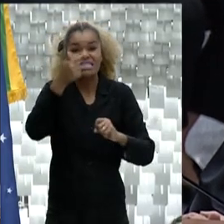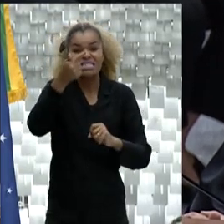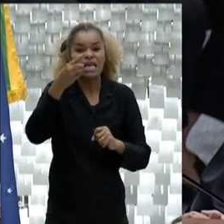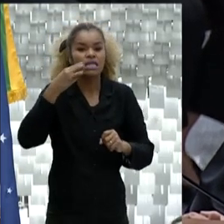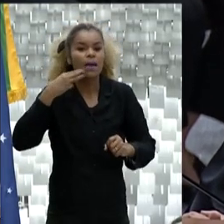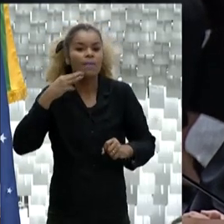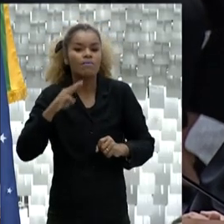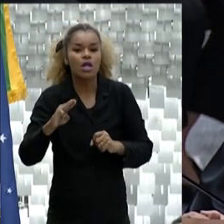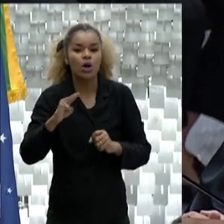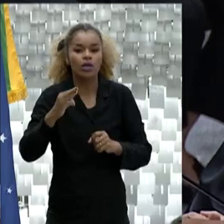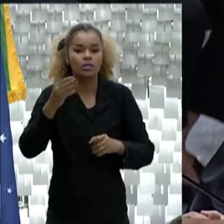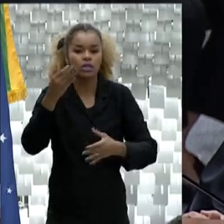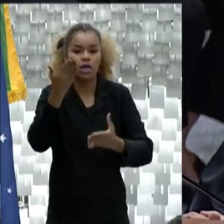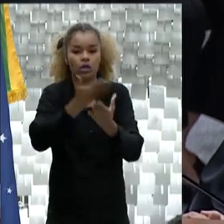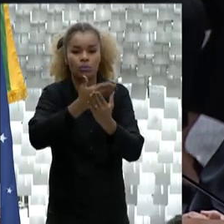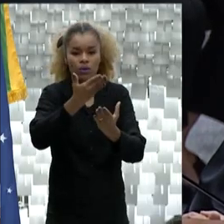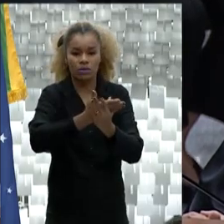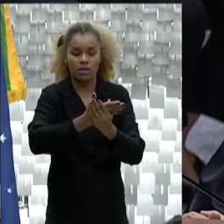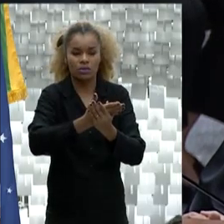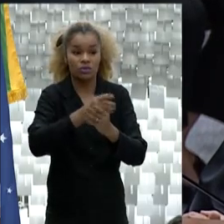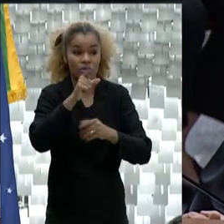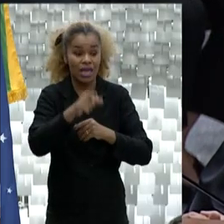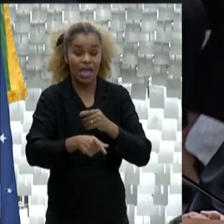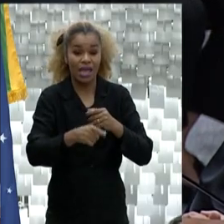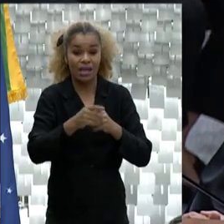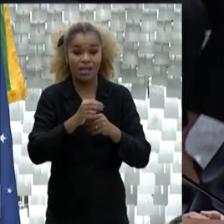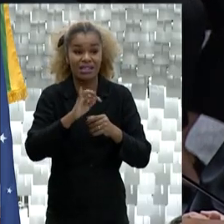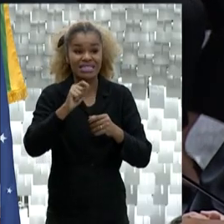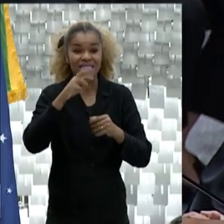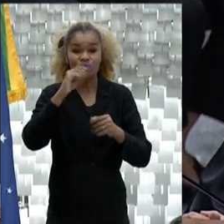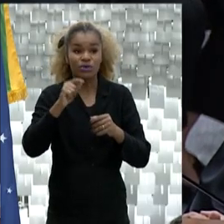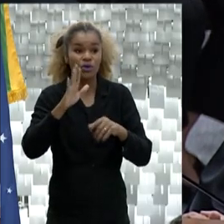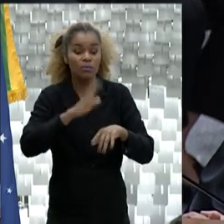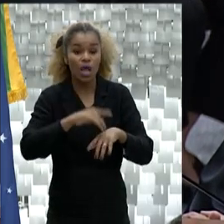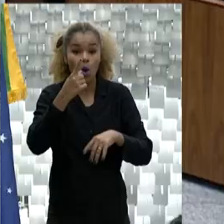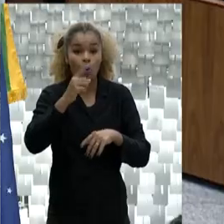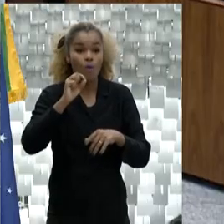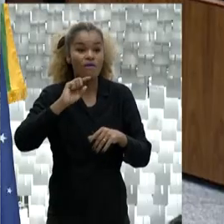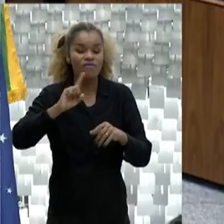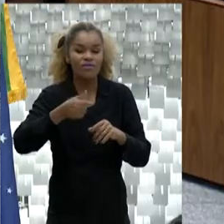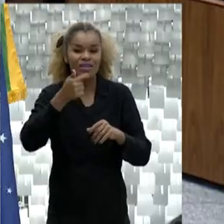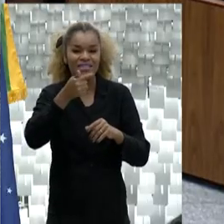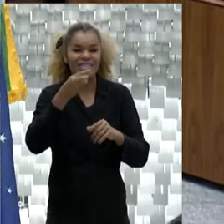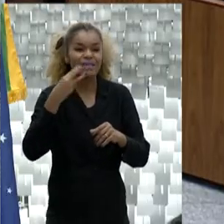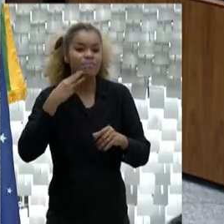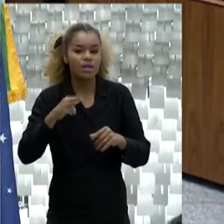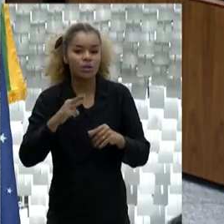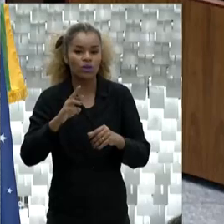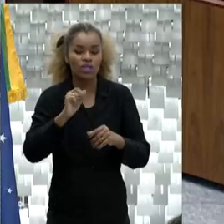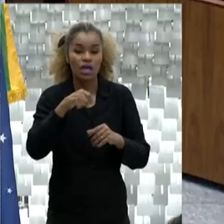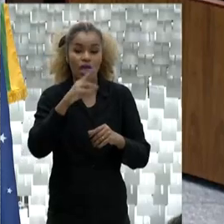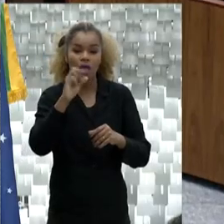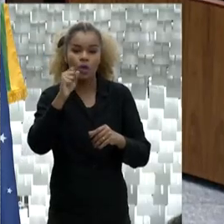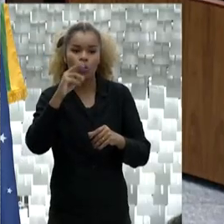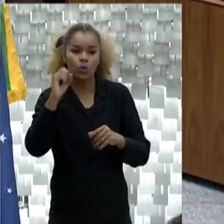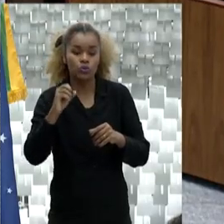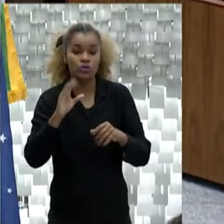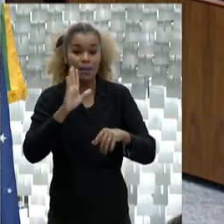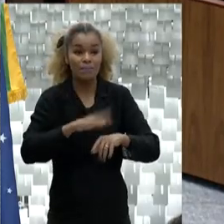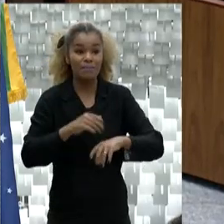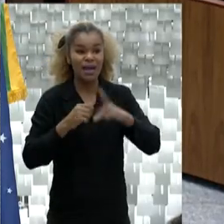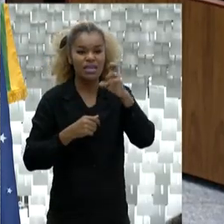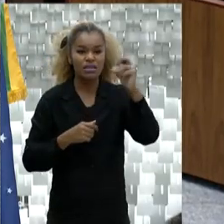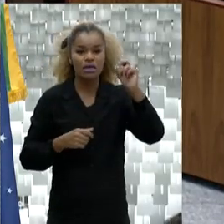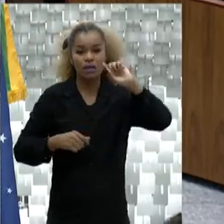de processos. É o tribunal de mais de 1,7 milhões de recursos especiais e mais de